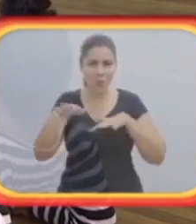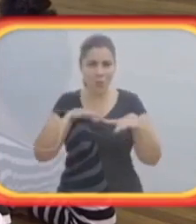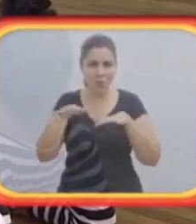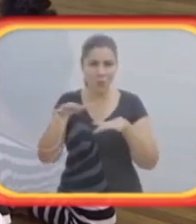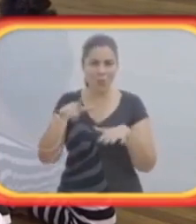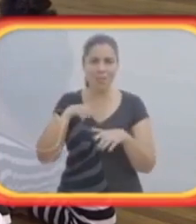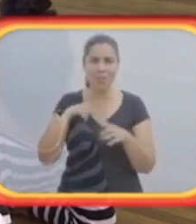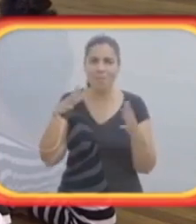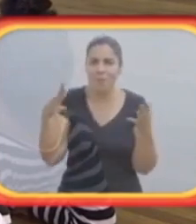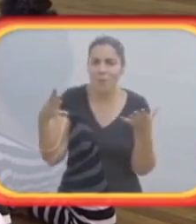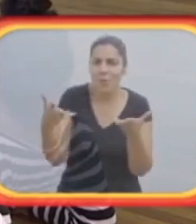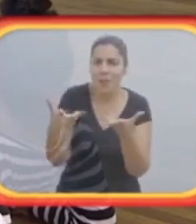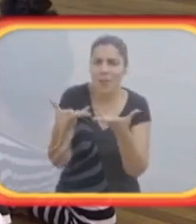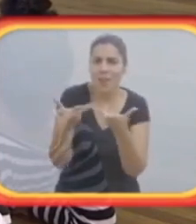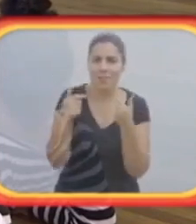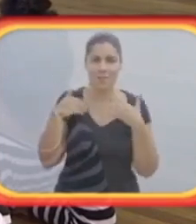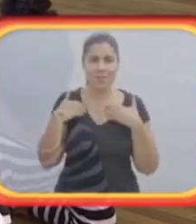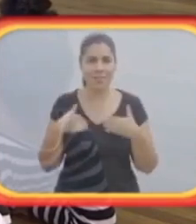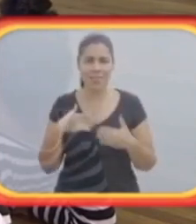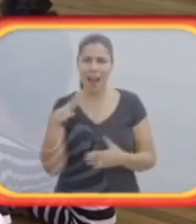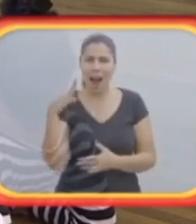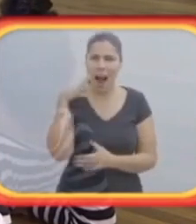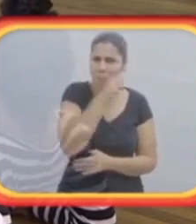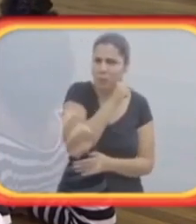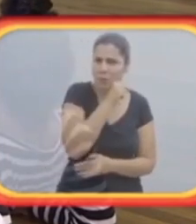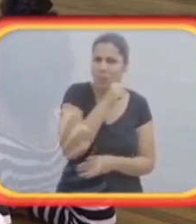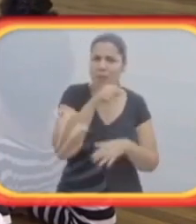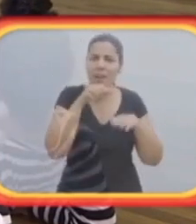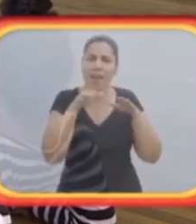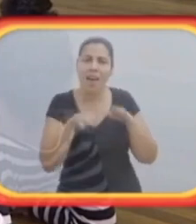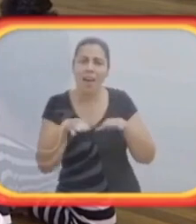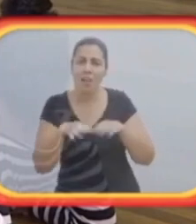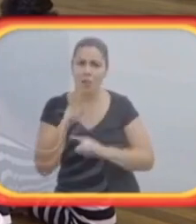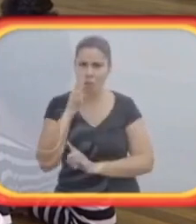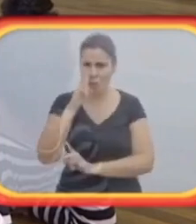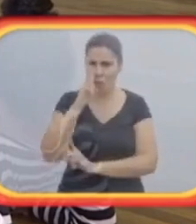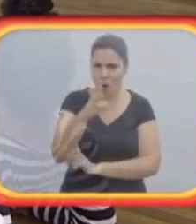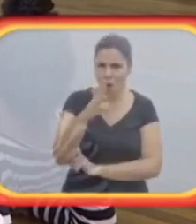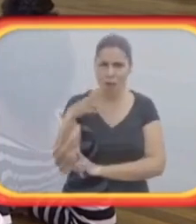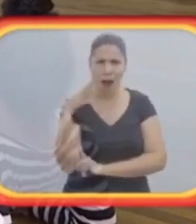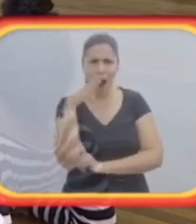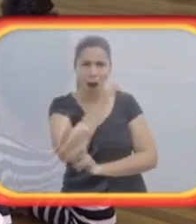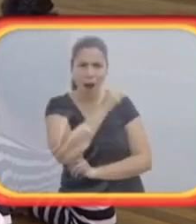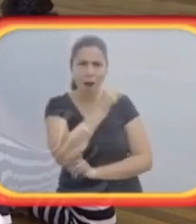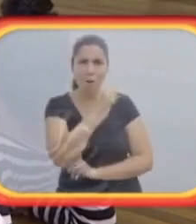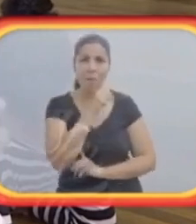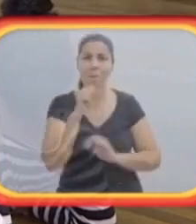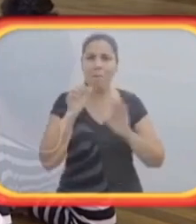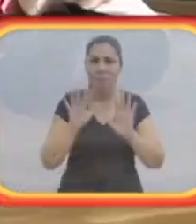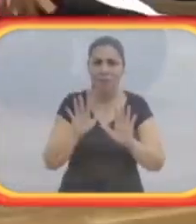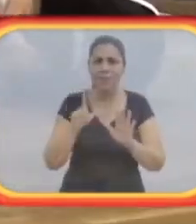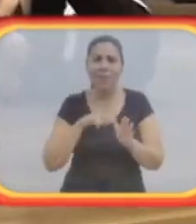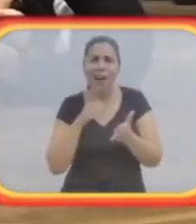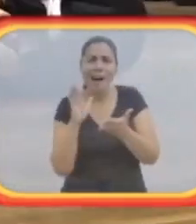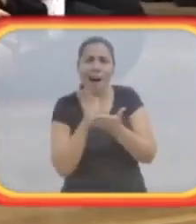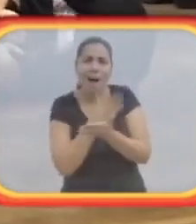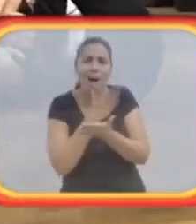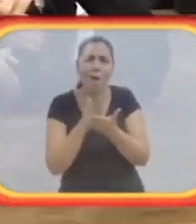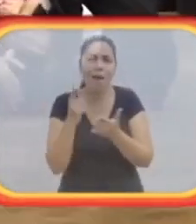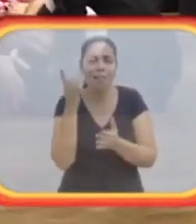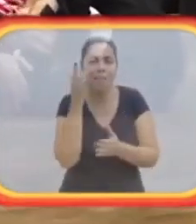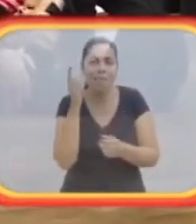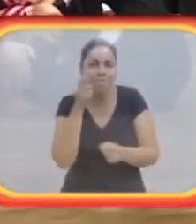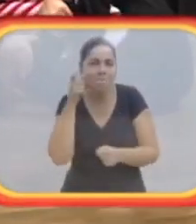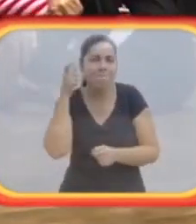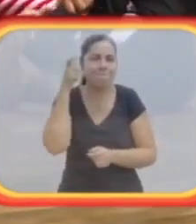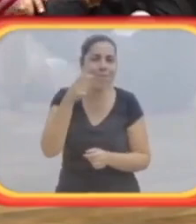depois que a gente tem o material mais ou menos pronto, esse coreógrafo, que no caso é a Teresa Takeshel, ela